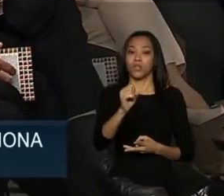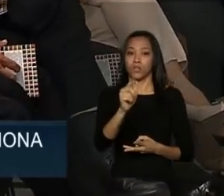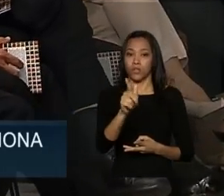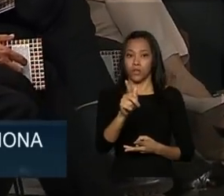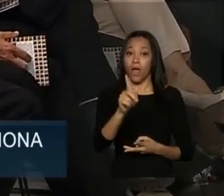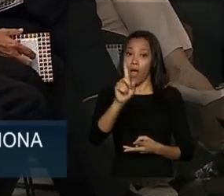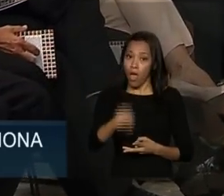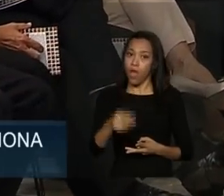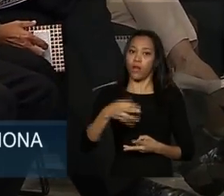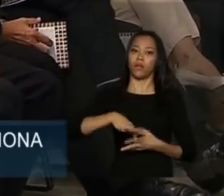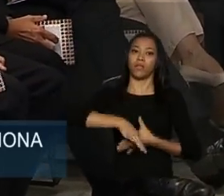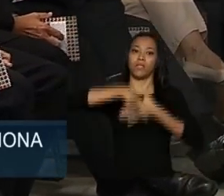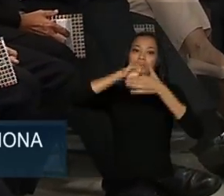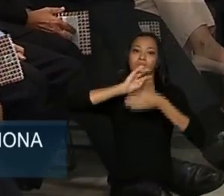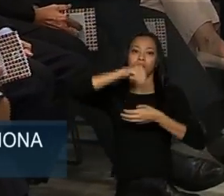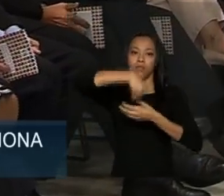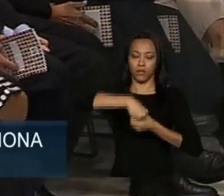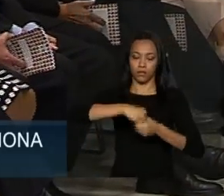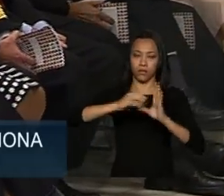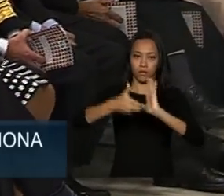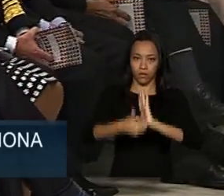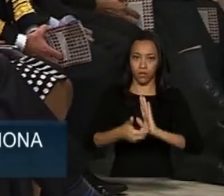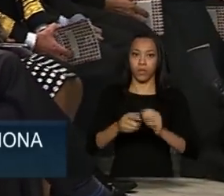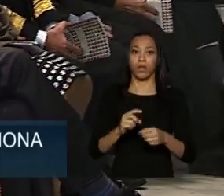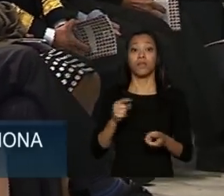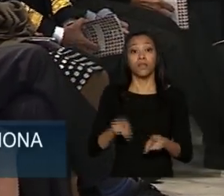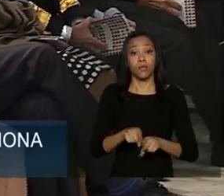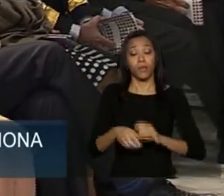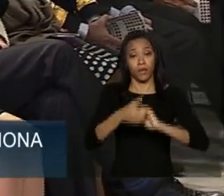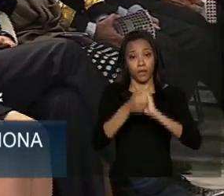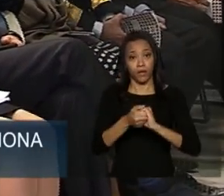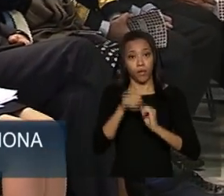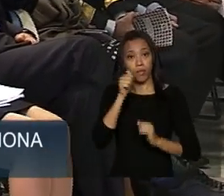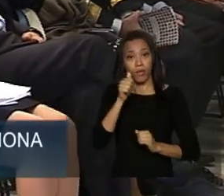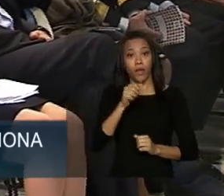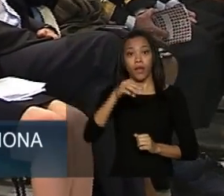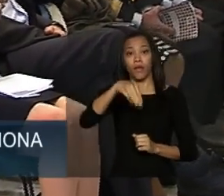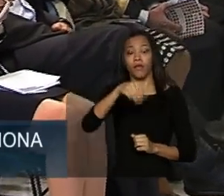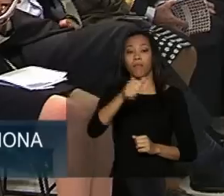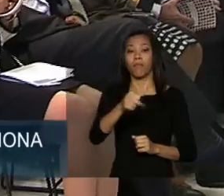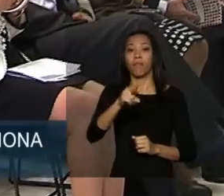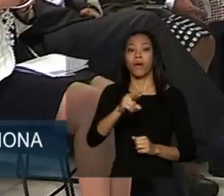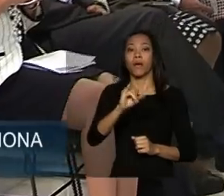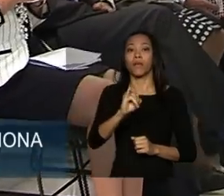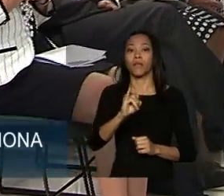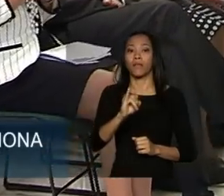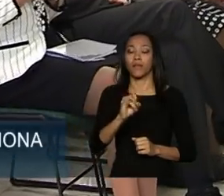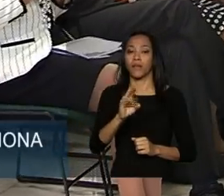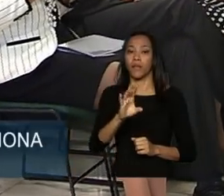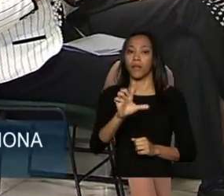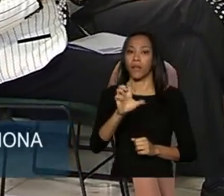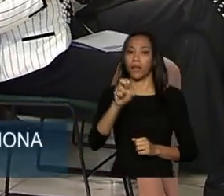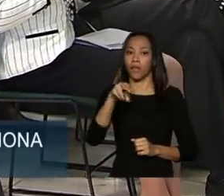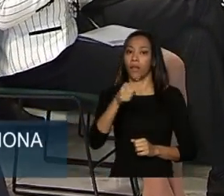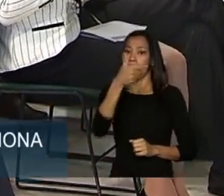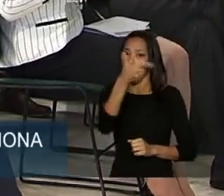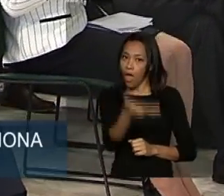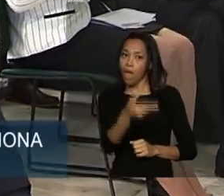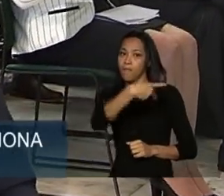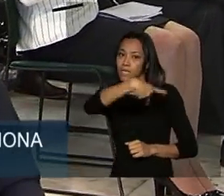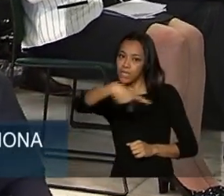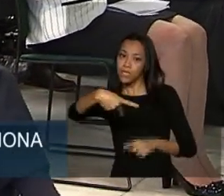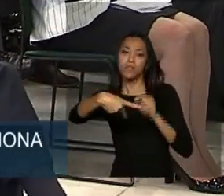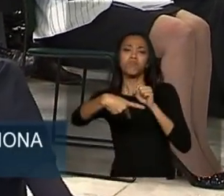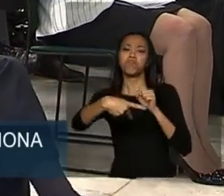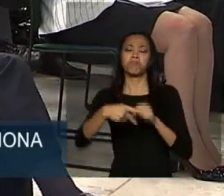Deputados. Cumprimento a senhora Marilene de Oliveira Ramos dos Santos, presidente do